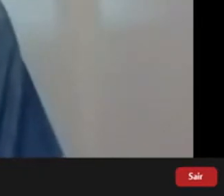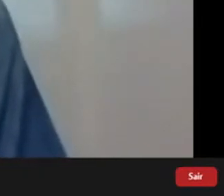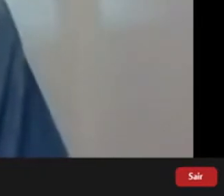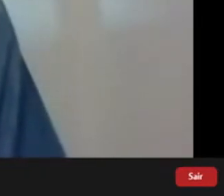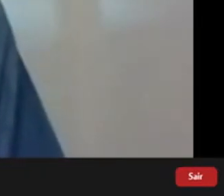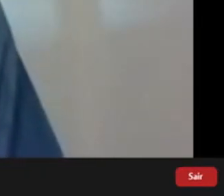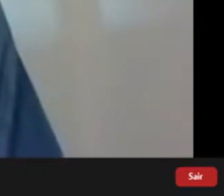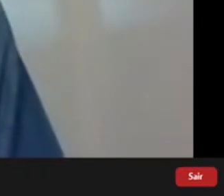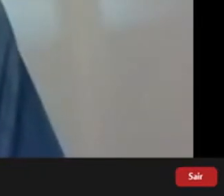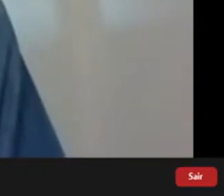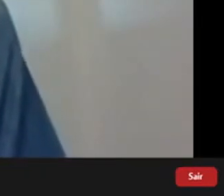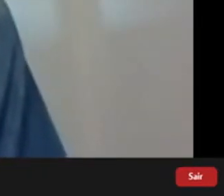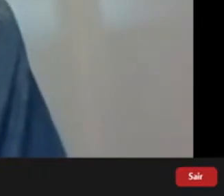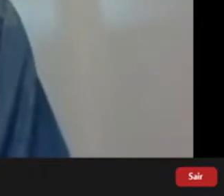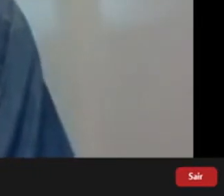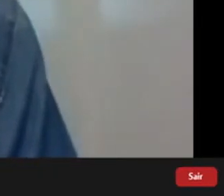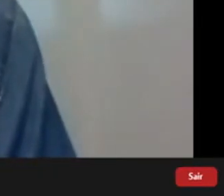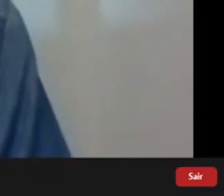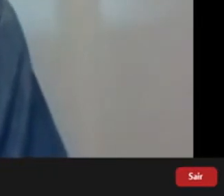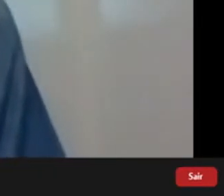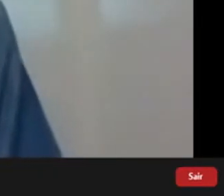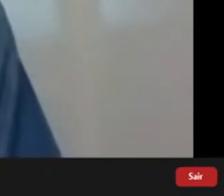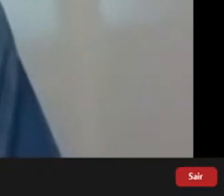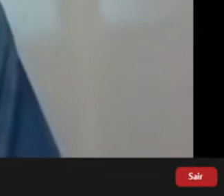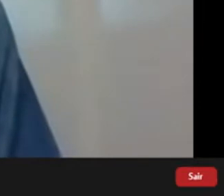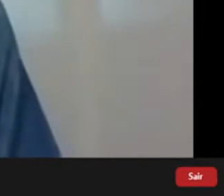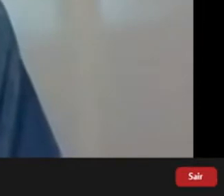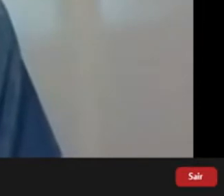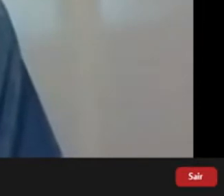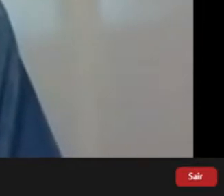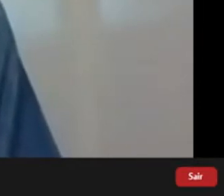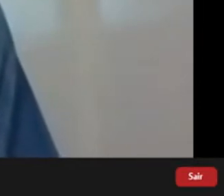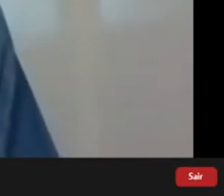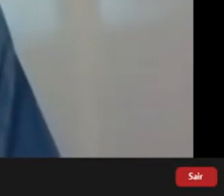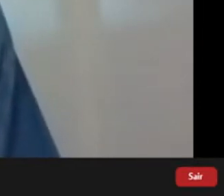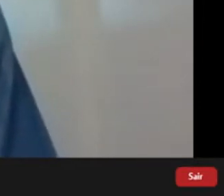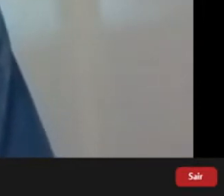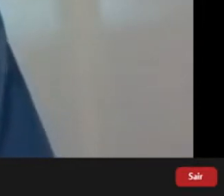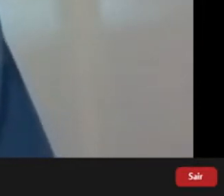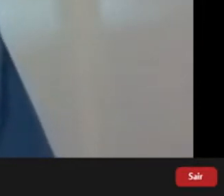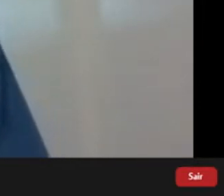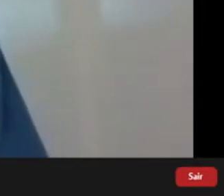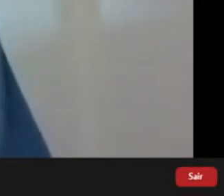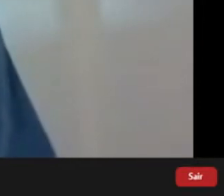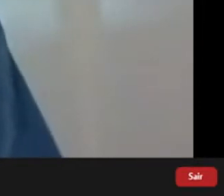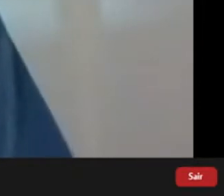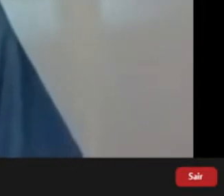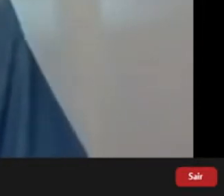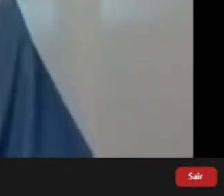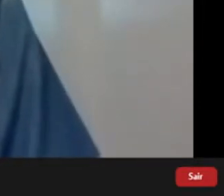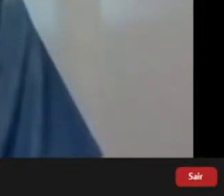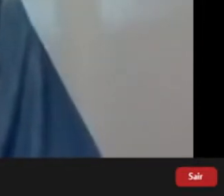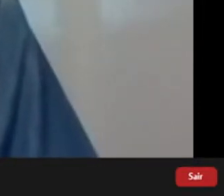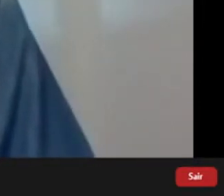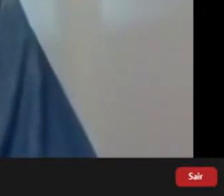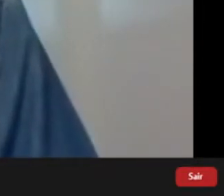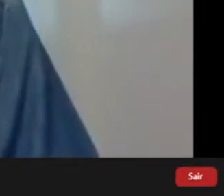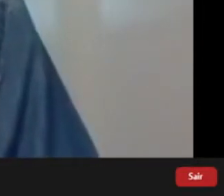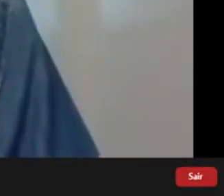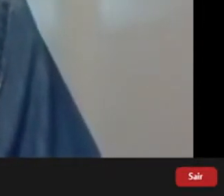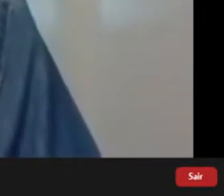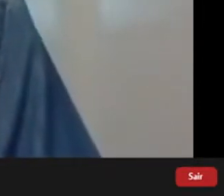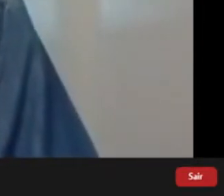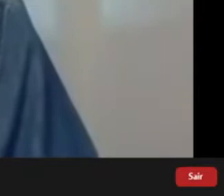linguagem, etc., que tenta proibir no ambiente das escolas municipais. Então, assim, é luta, e por isso que a gente tem que